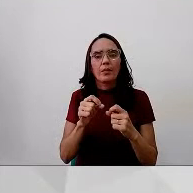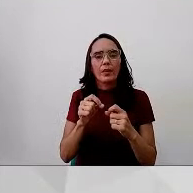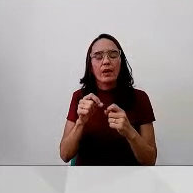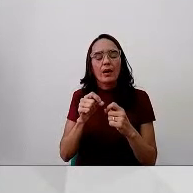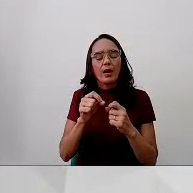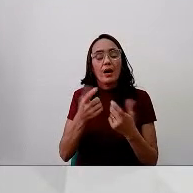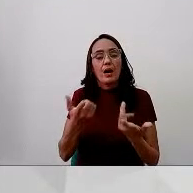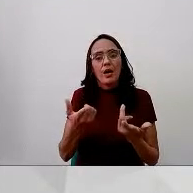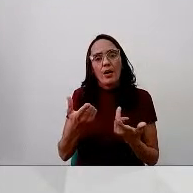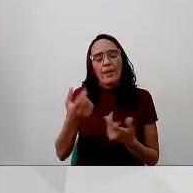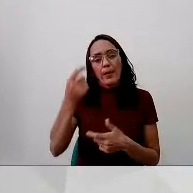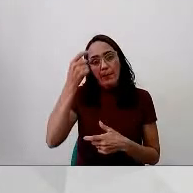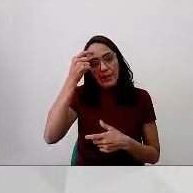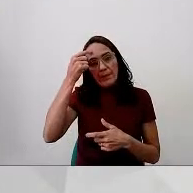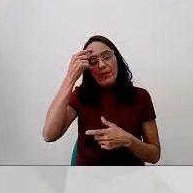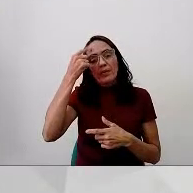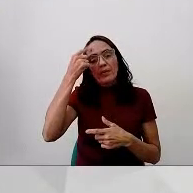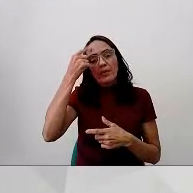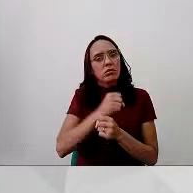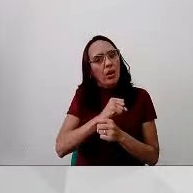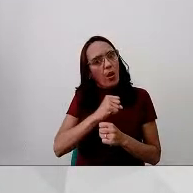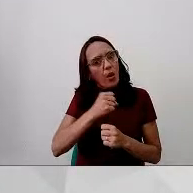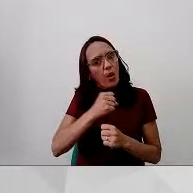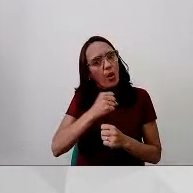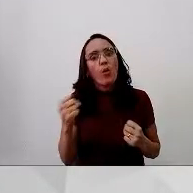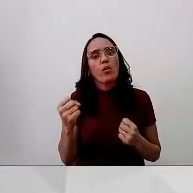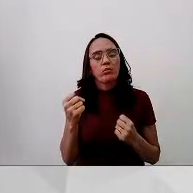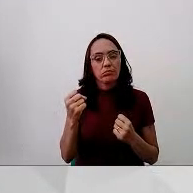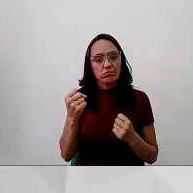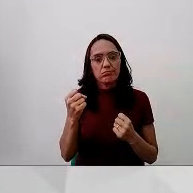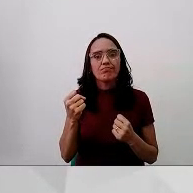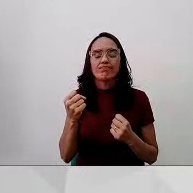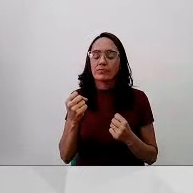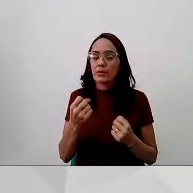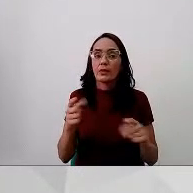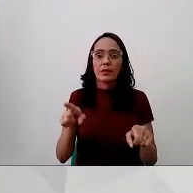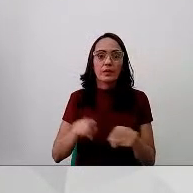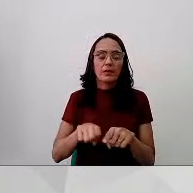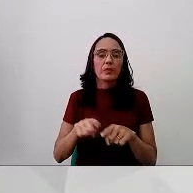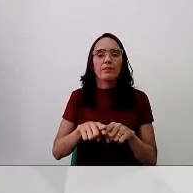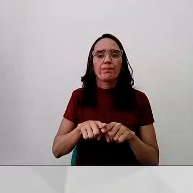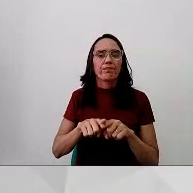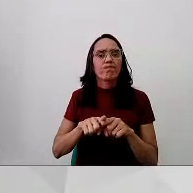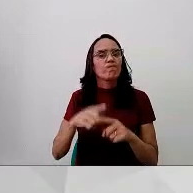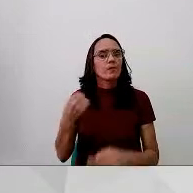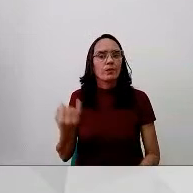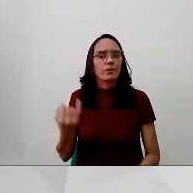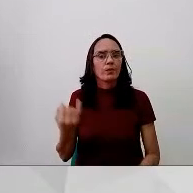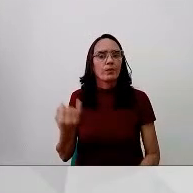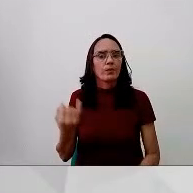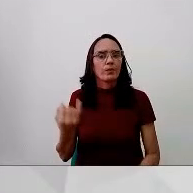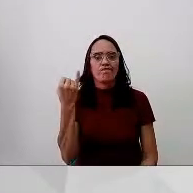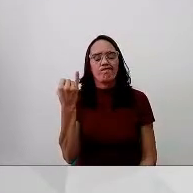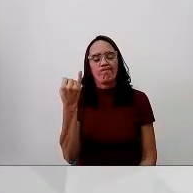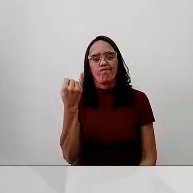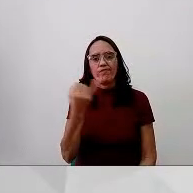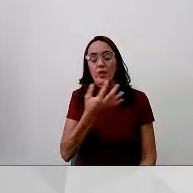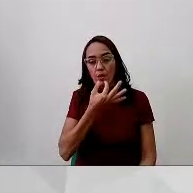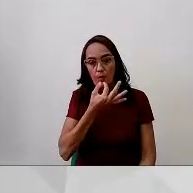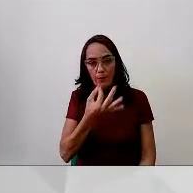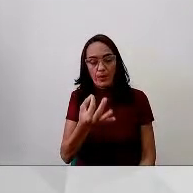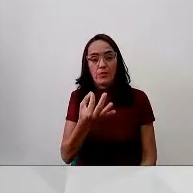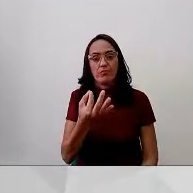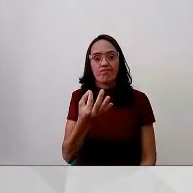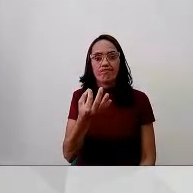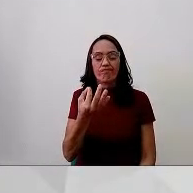recorrente, bem interessante do ponto de vista da neurociência, porque tem uns caminhos de para frente, para